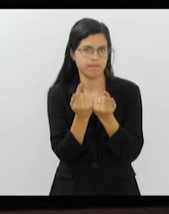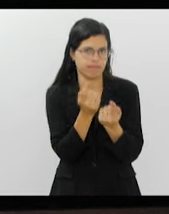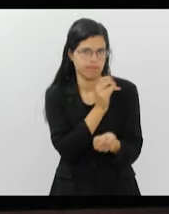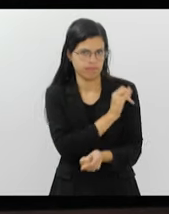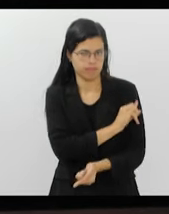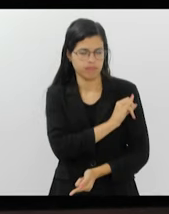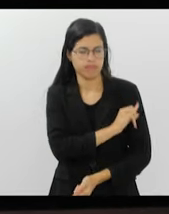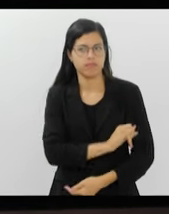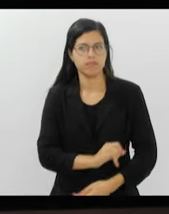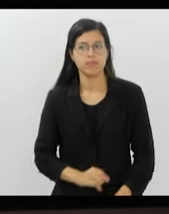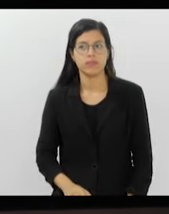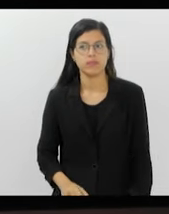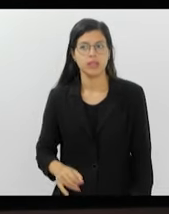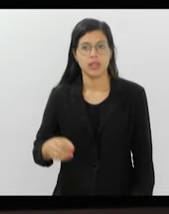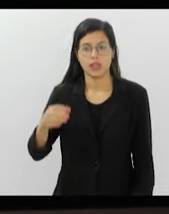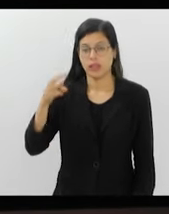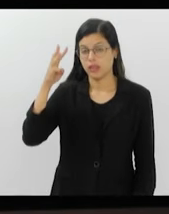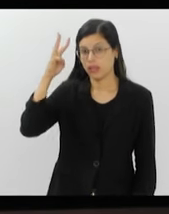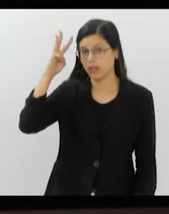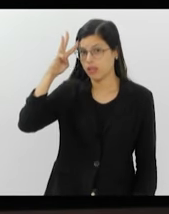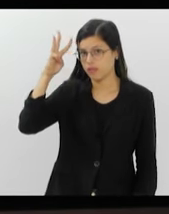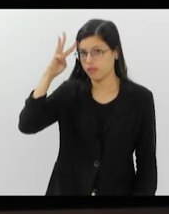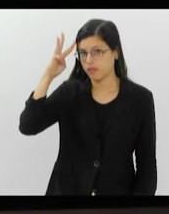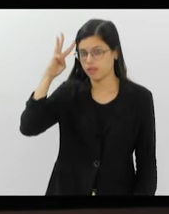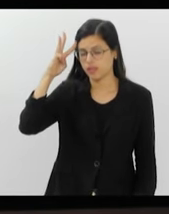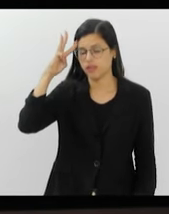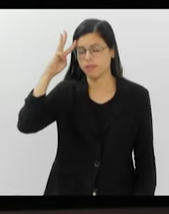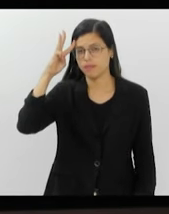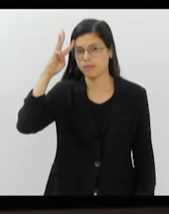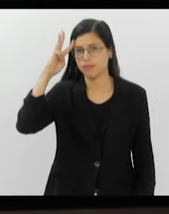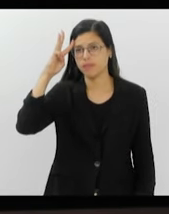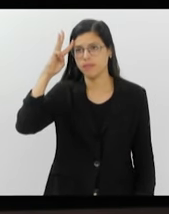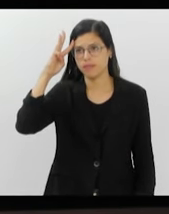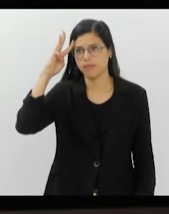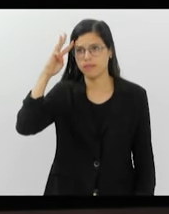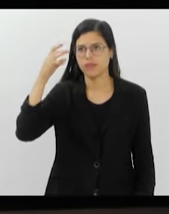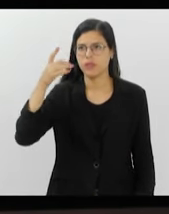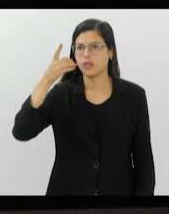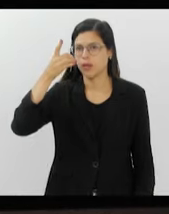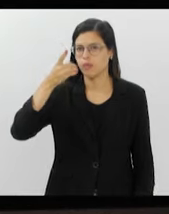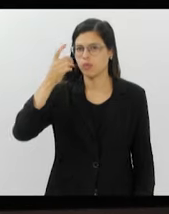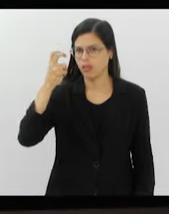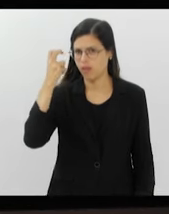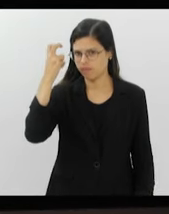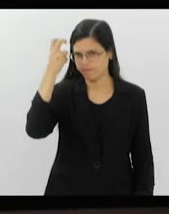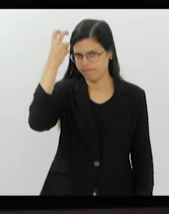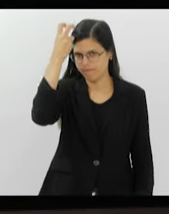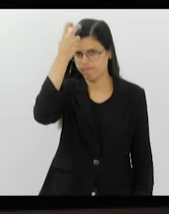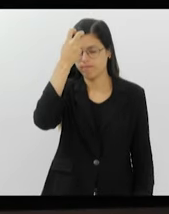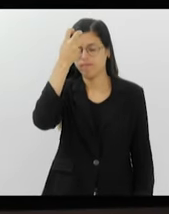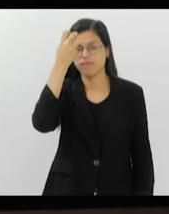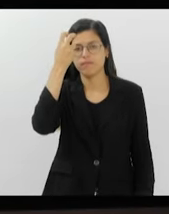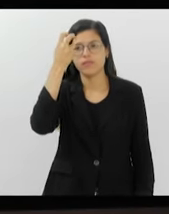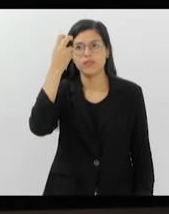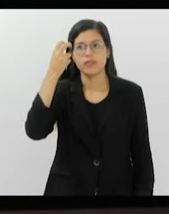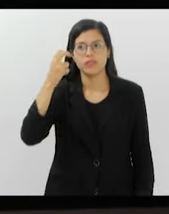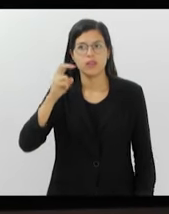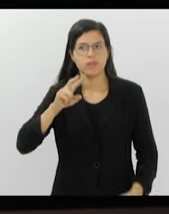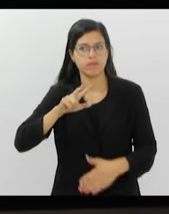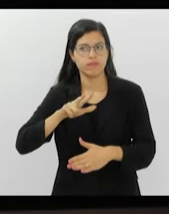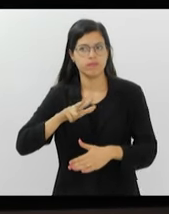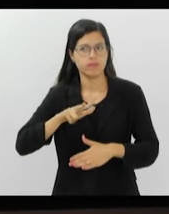casa na terça-feira a deputada Verônica Lima veio